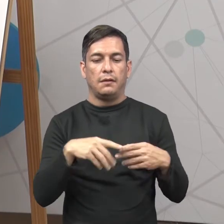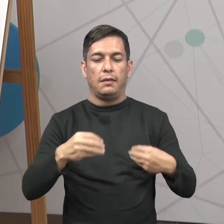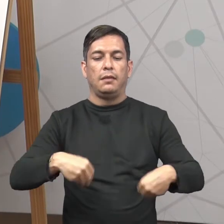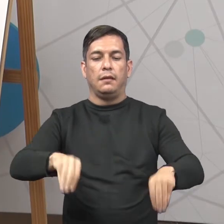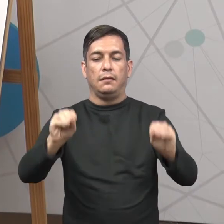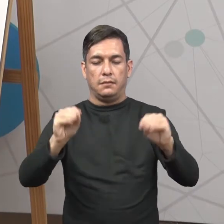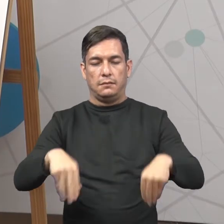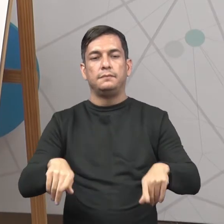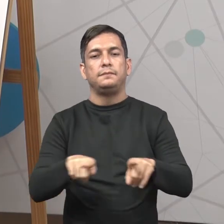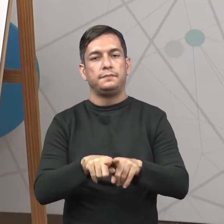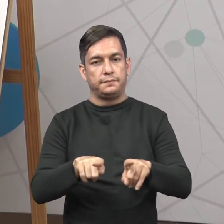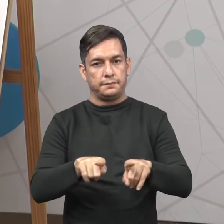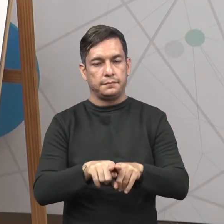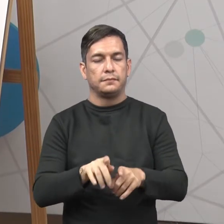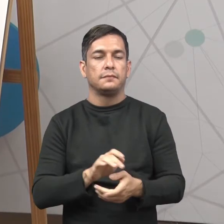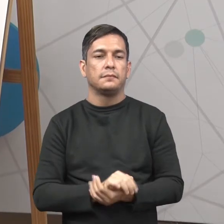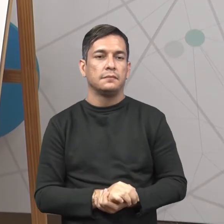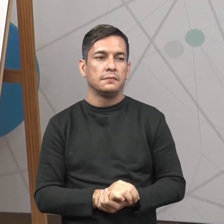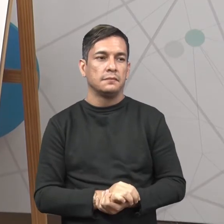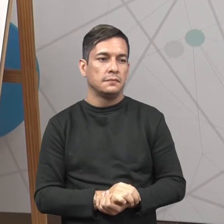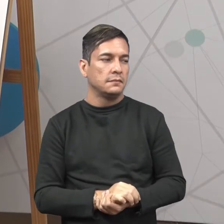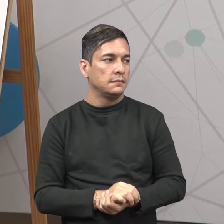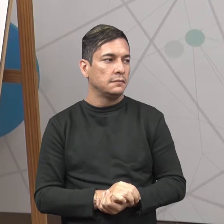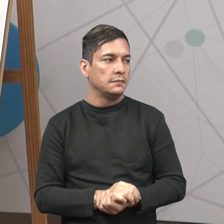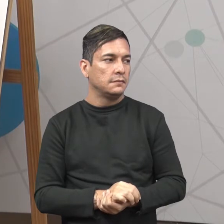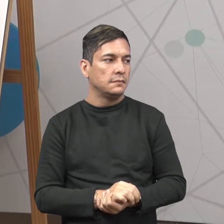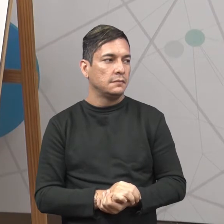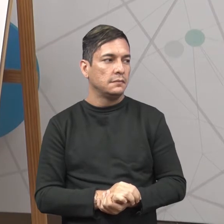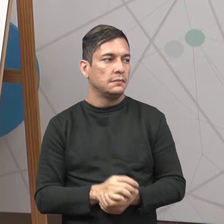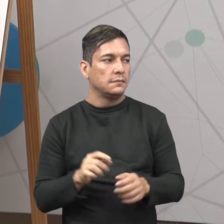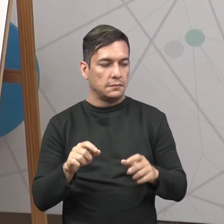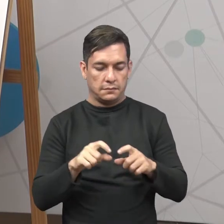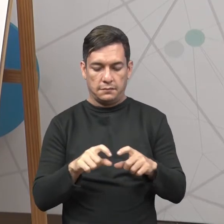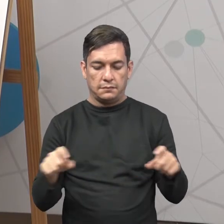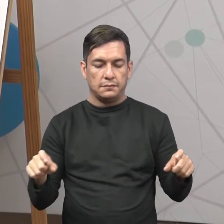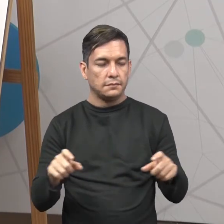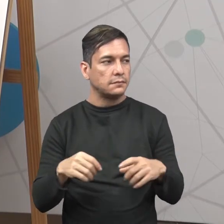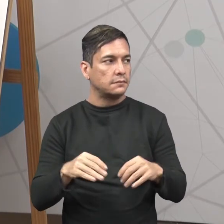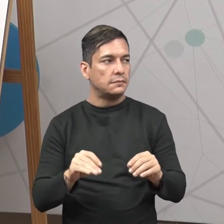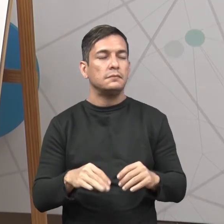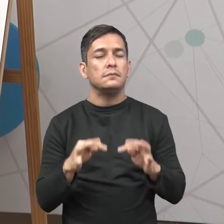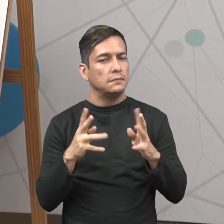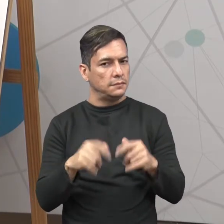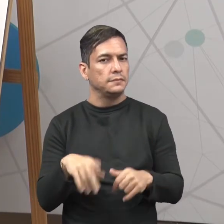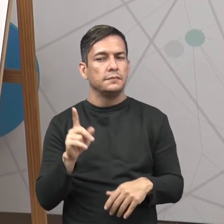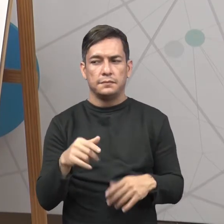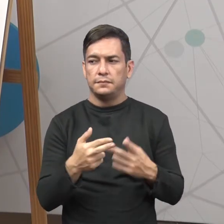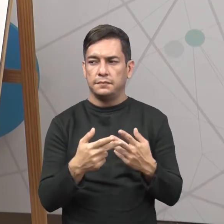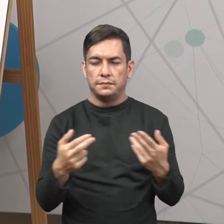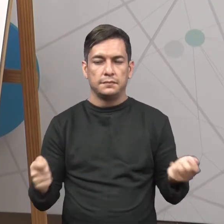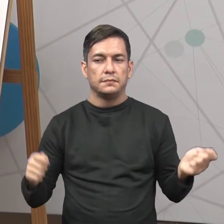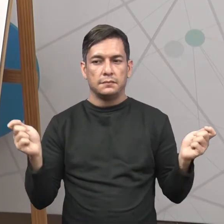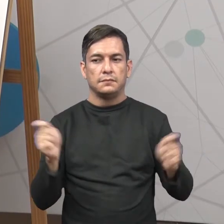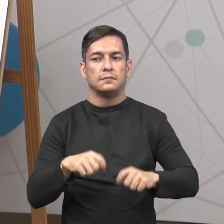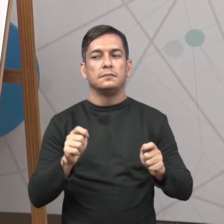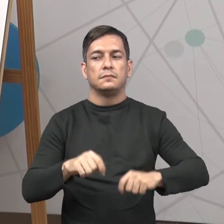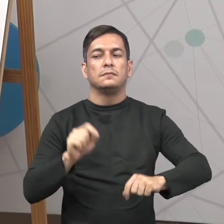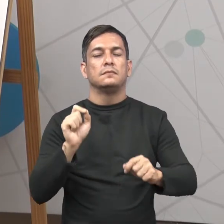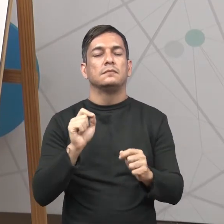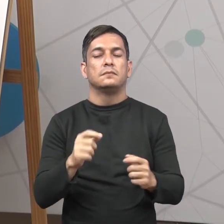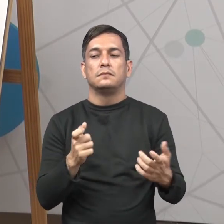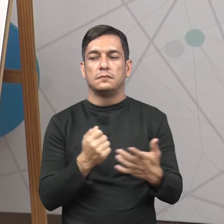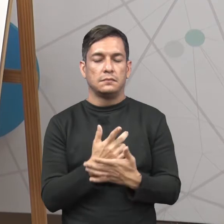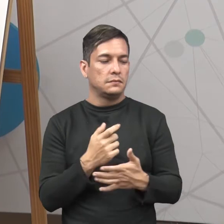tecidos também e fitas de tecido. Tudo isso são coisas que podemos